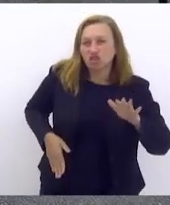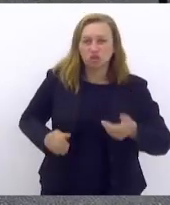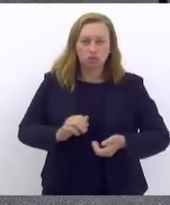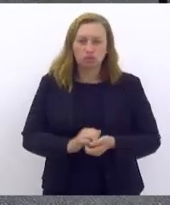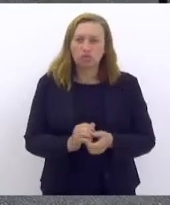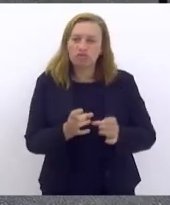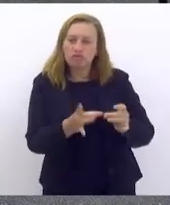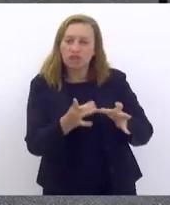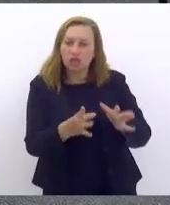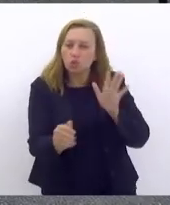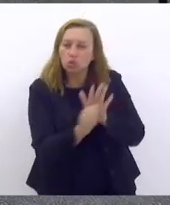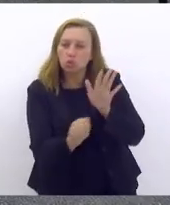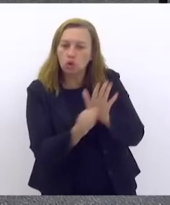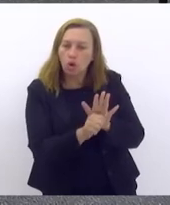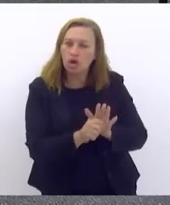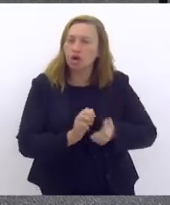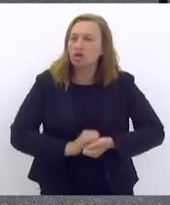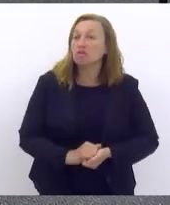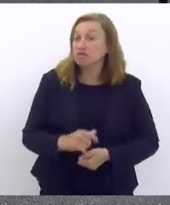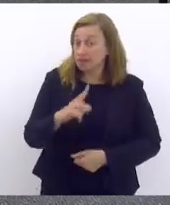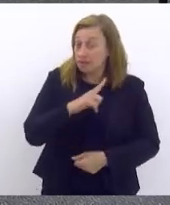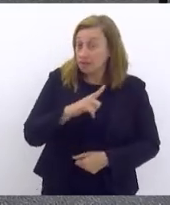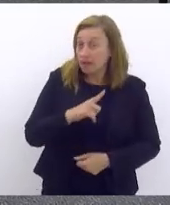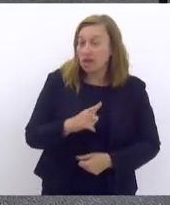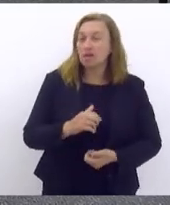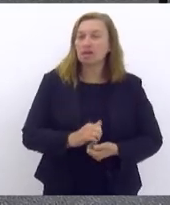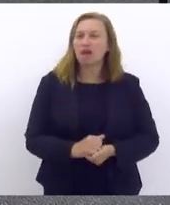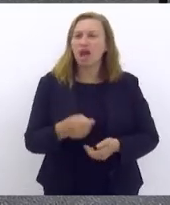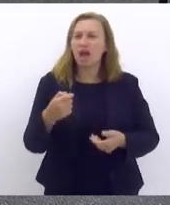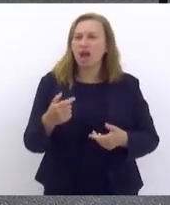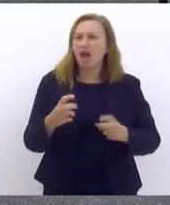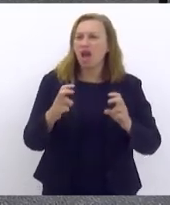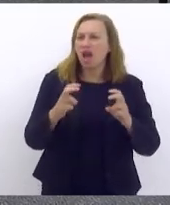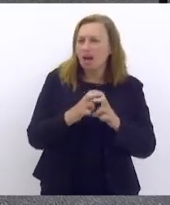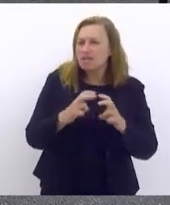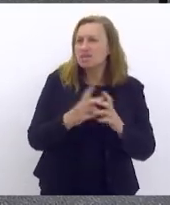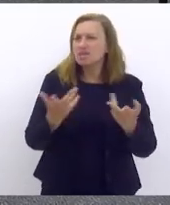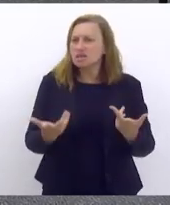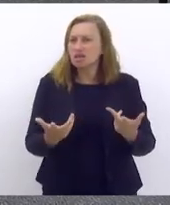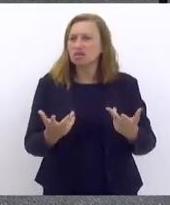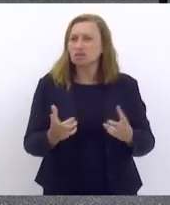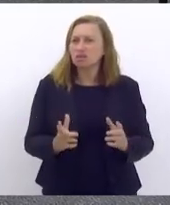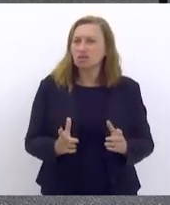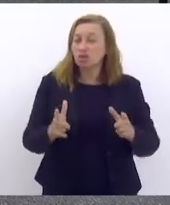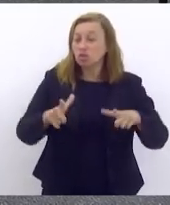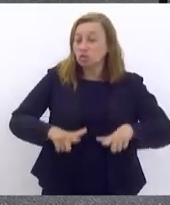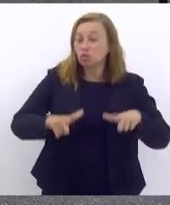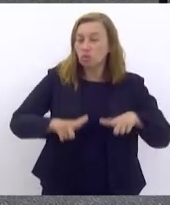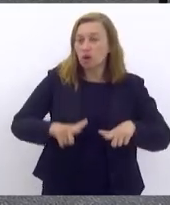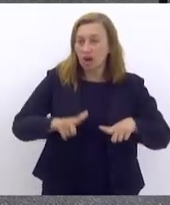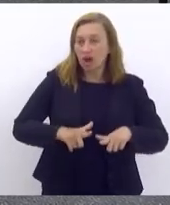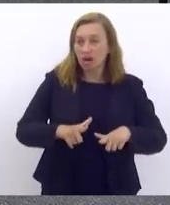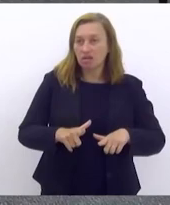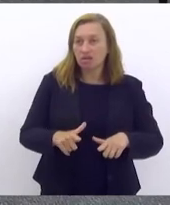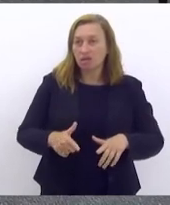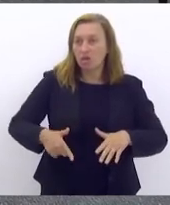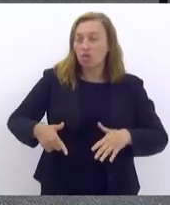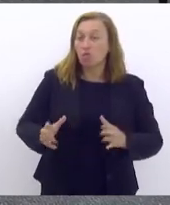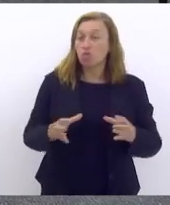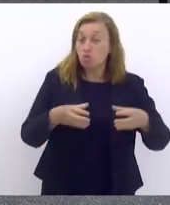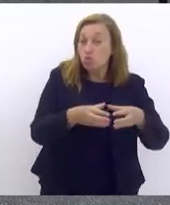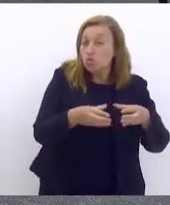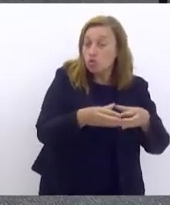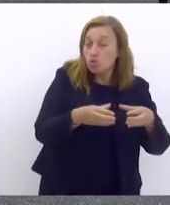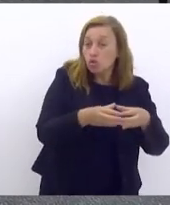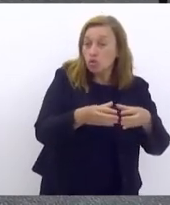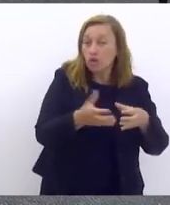o tráfico de drogas, você tem a briga intensificada por território. Uma facção querendo tomar